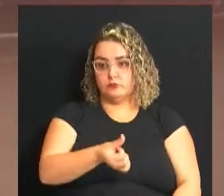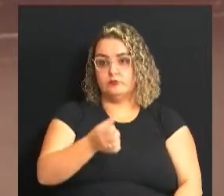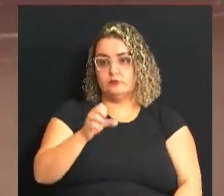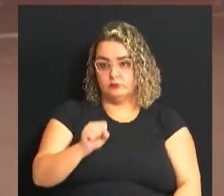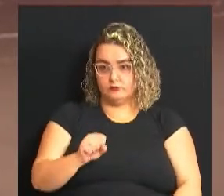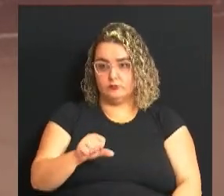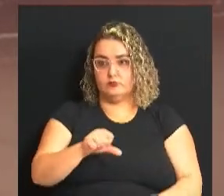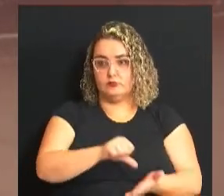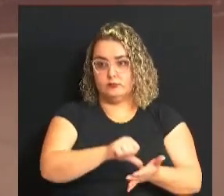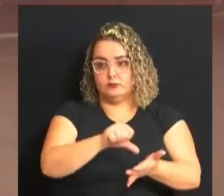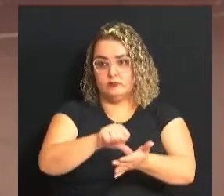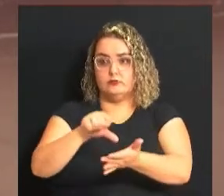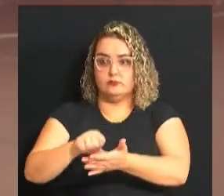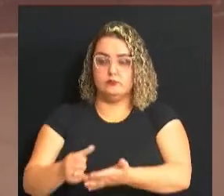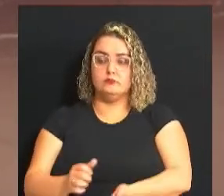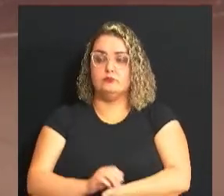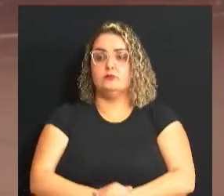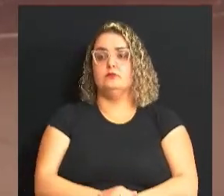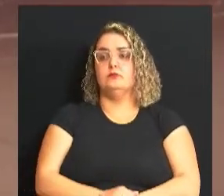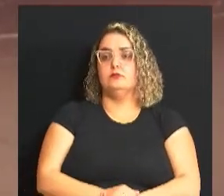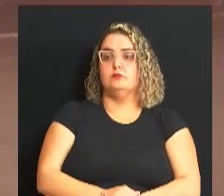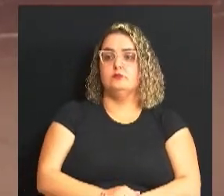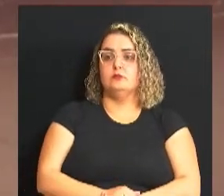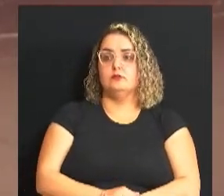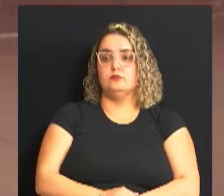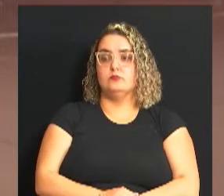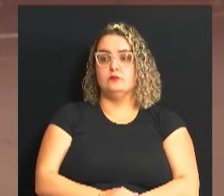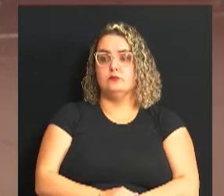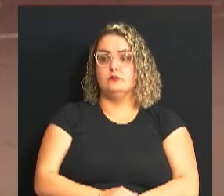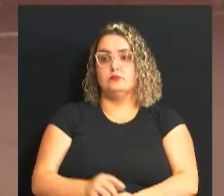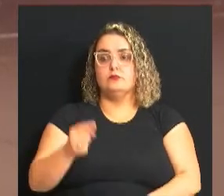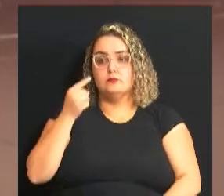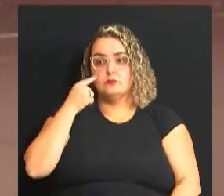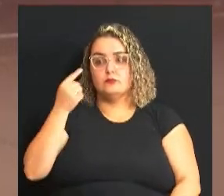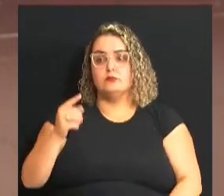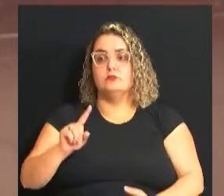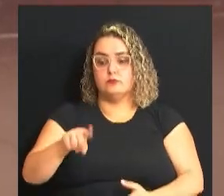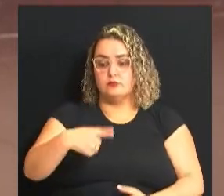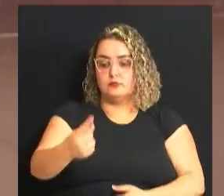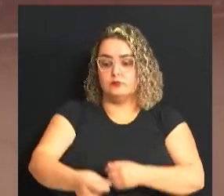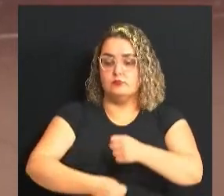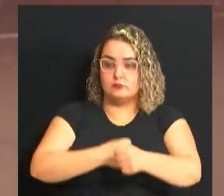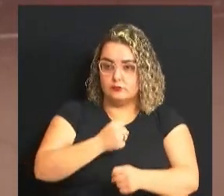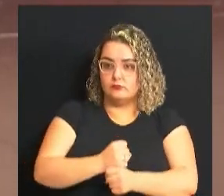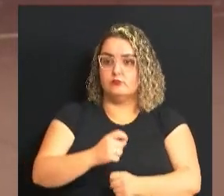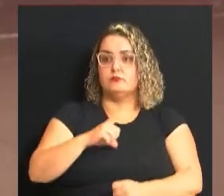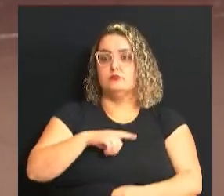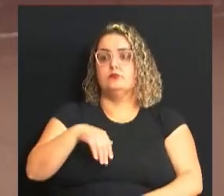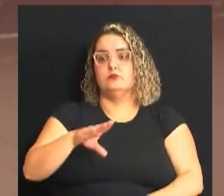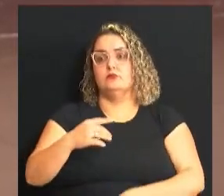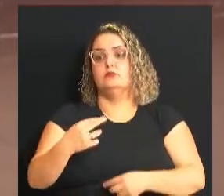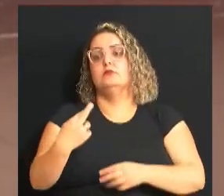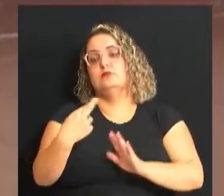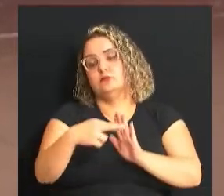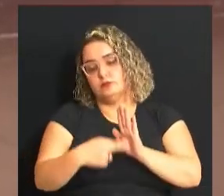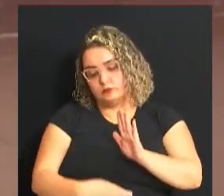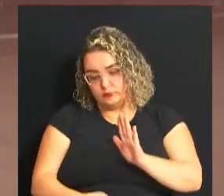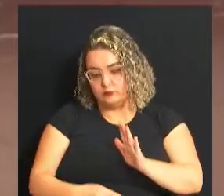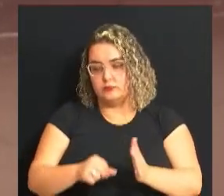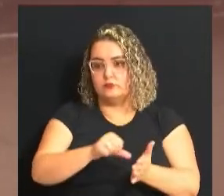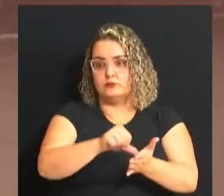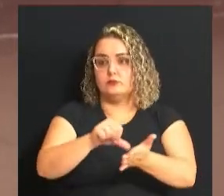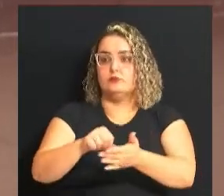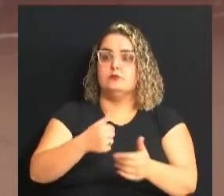68 núcleos. E a ideia é que, no próximo ano, a gente tenha mais uma relação de núcleos a serem